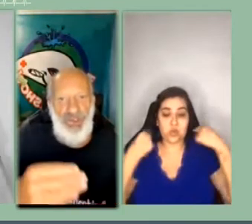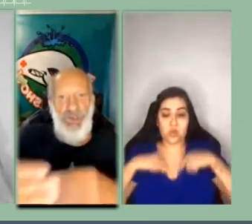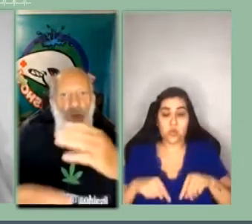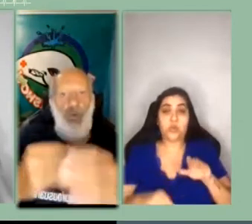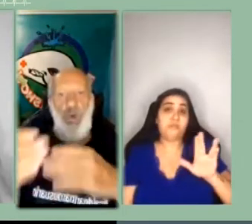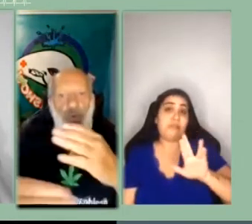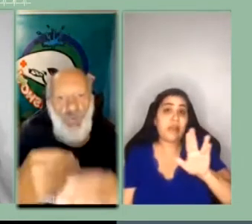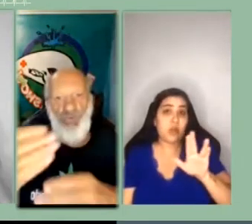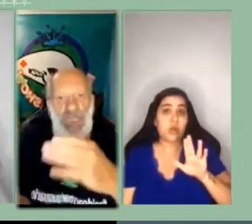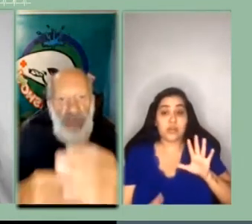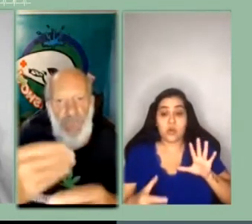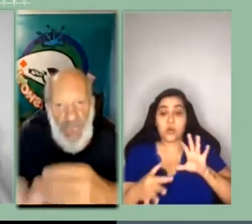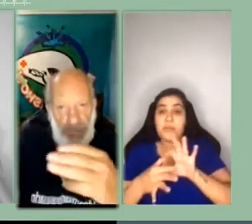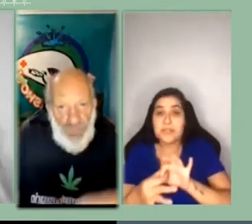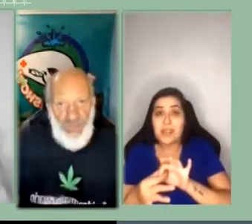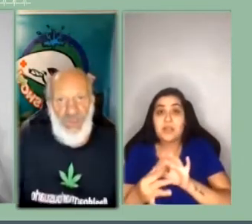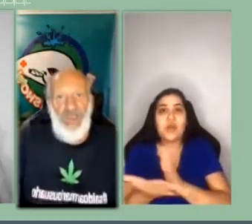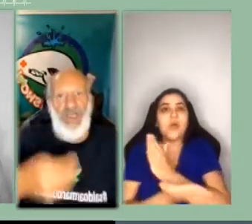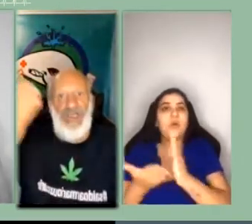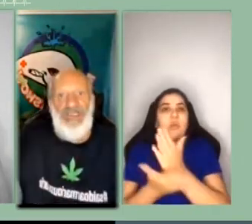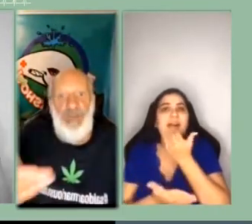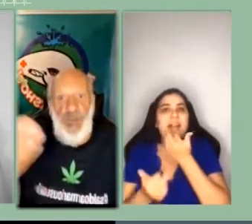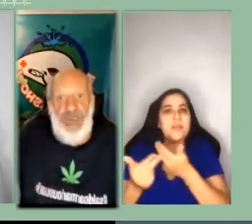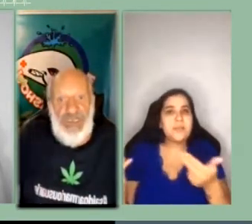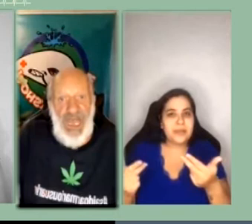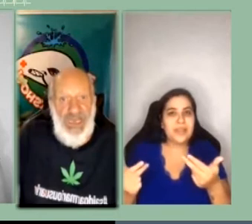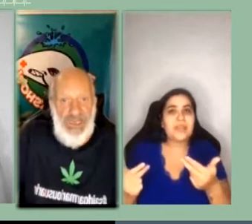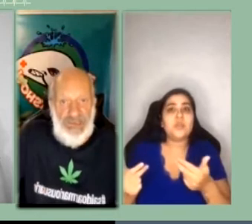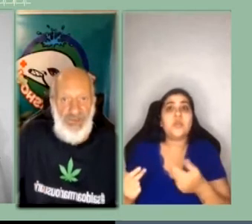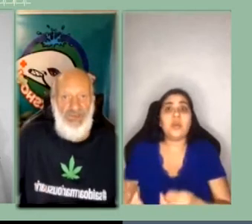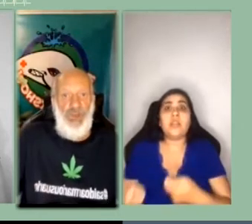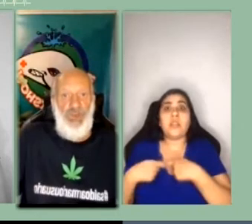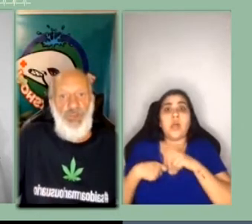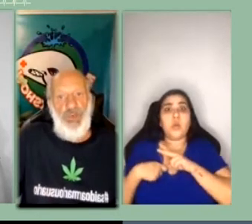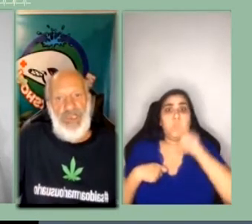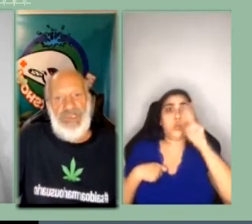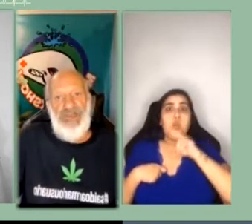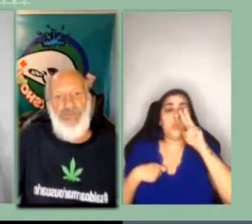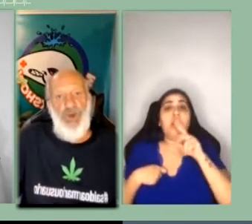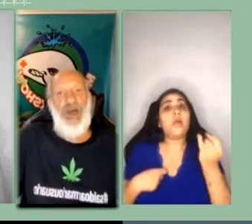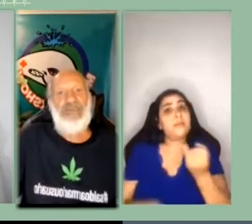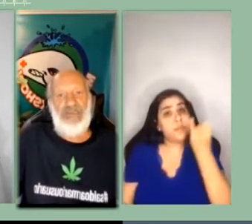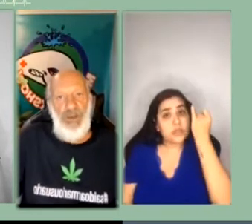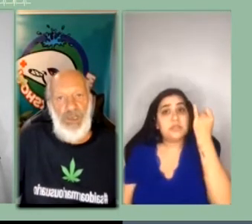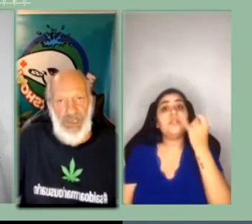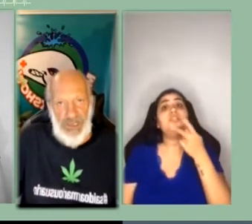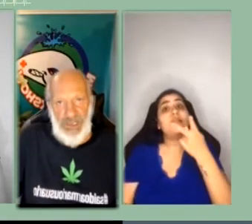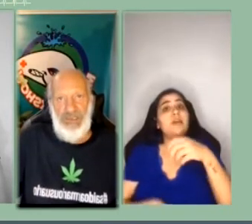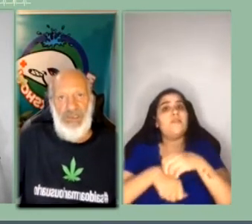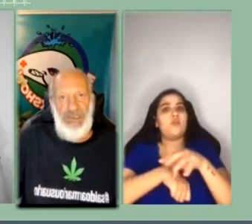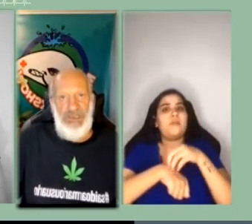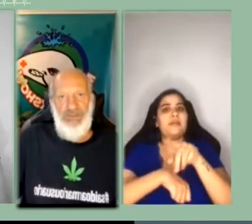combinados com alguns alimentos, eles se potencializam. Isso é muito importante. Isso. Essa informação,